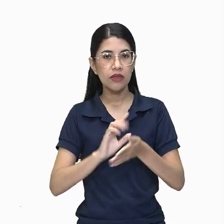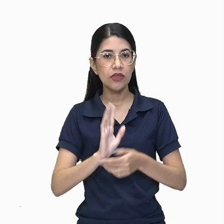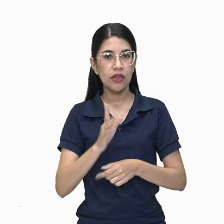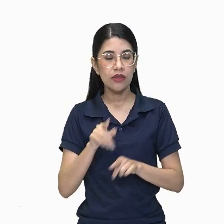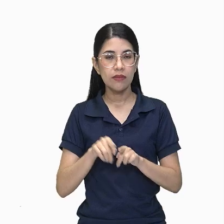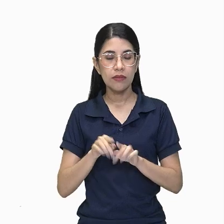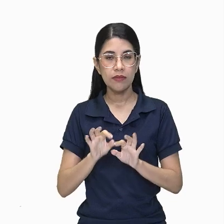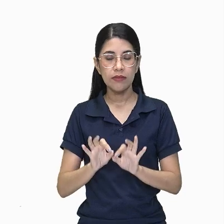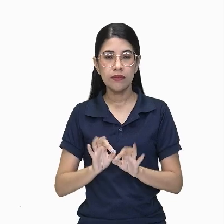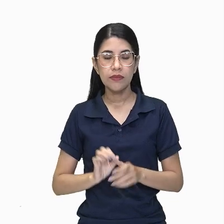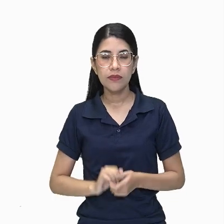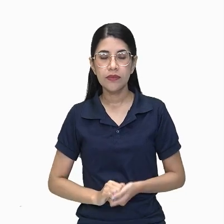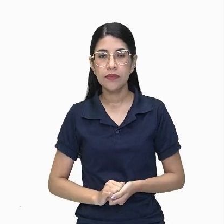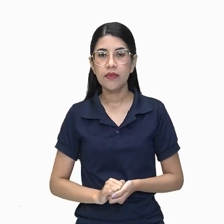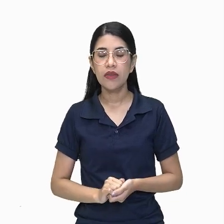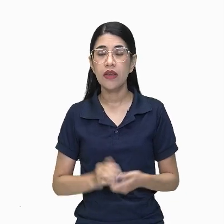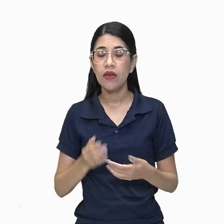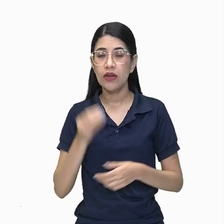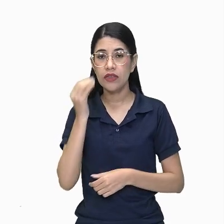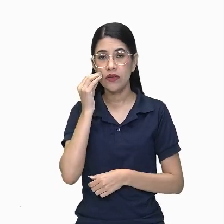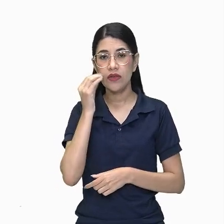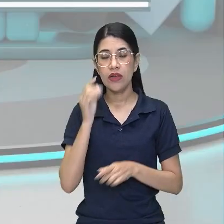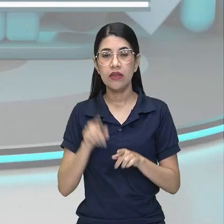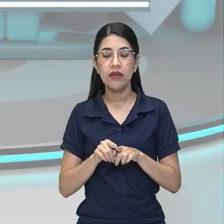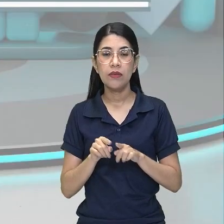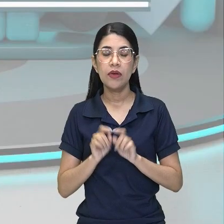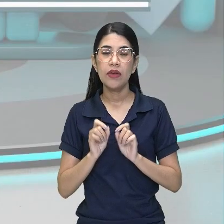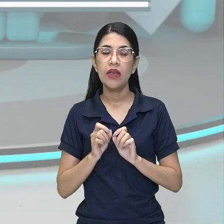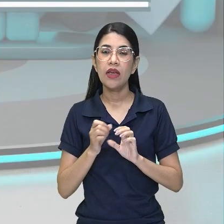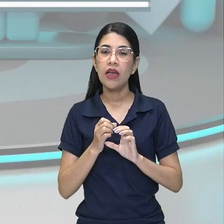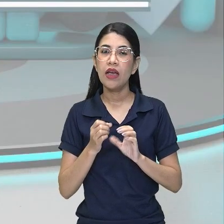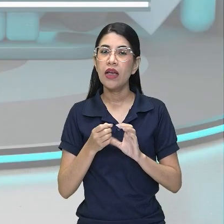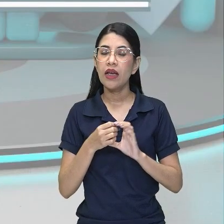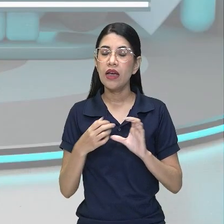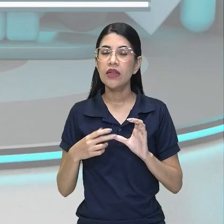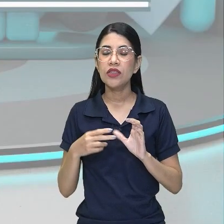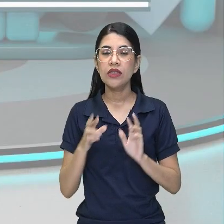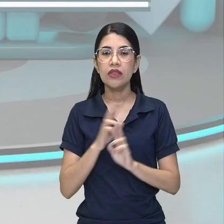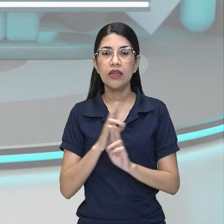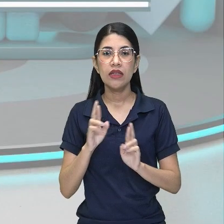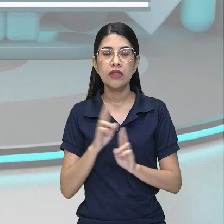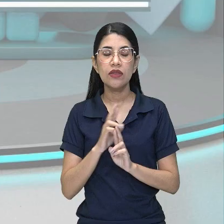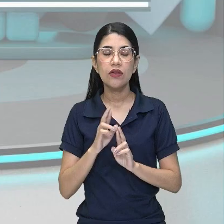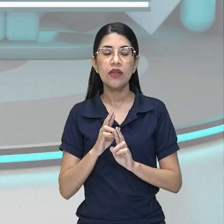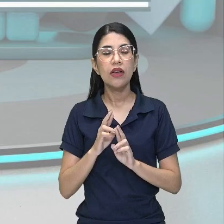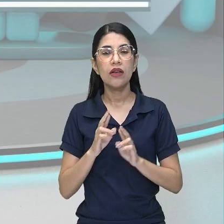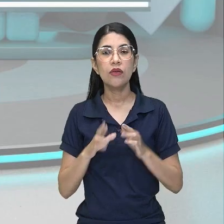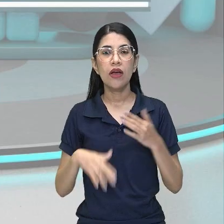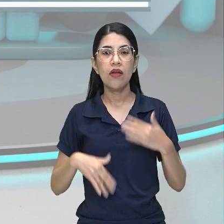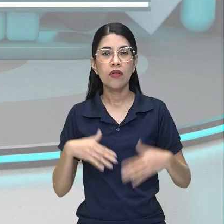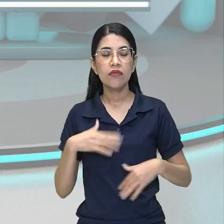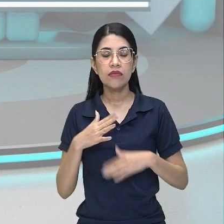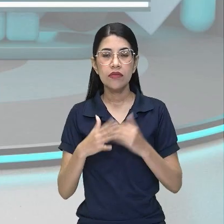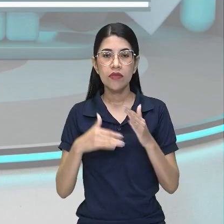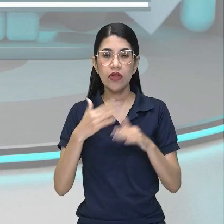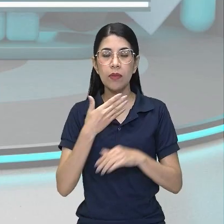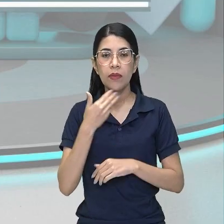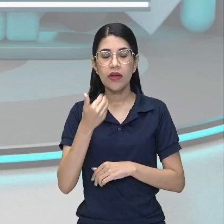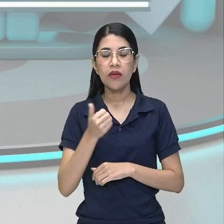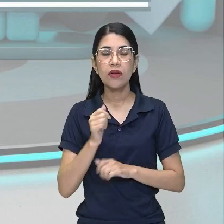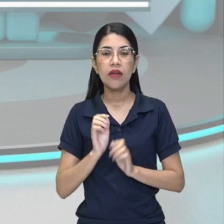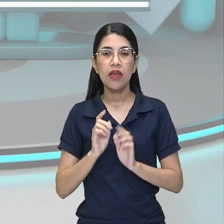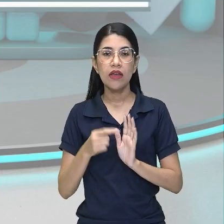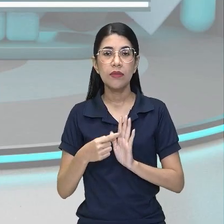tá bom? E a gente vai ver agora aspectos relacionados a essa ginástica de condicionamento físico. Ela é indicada